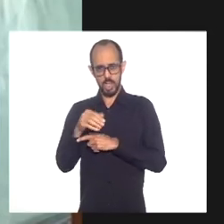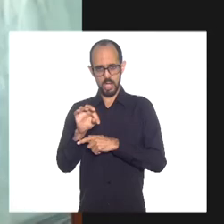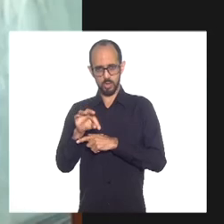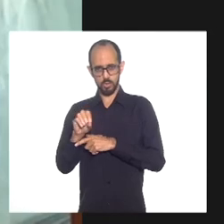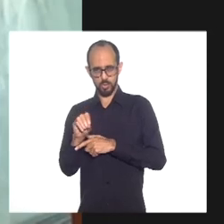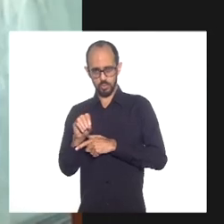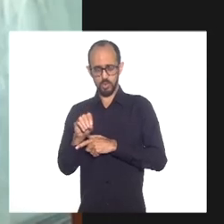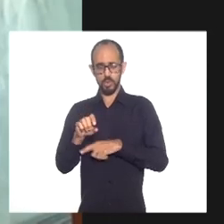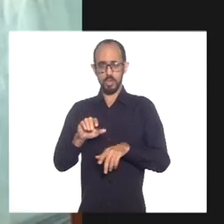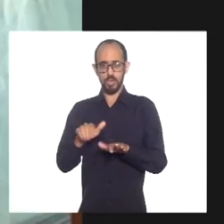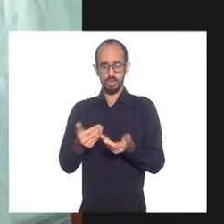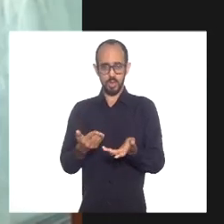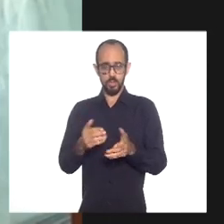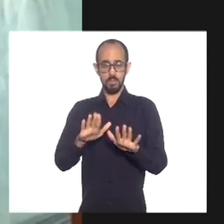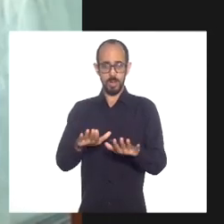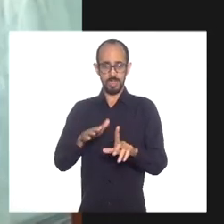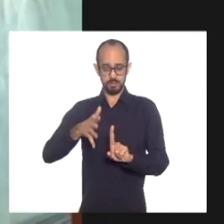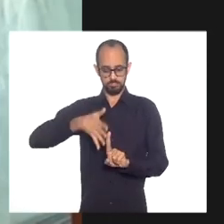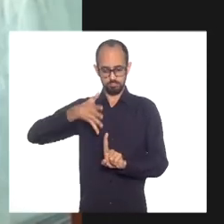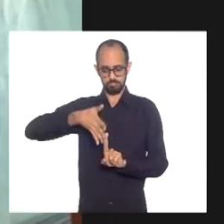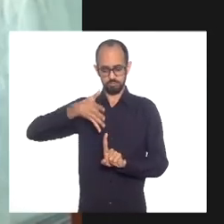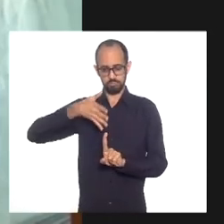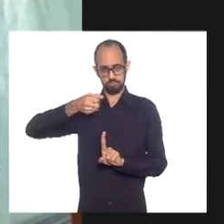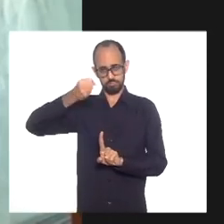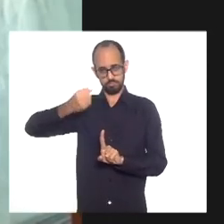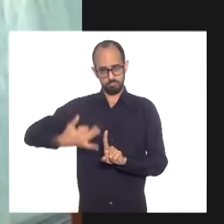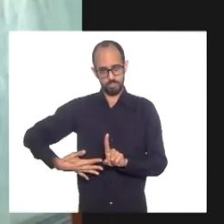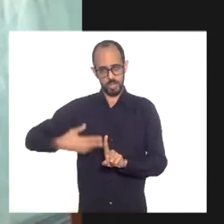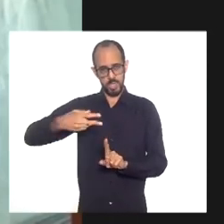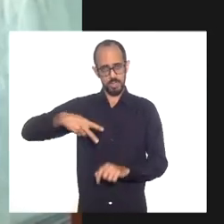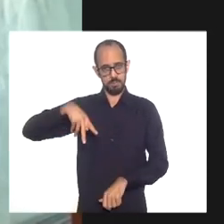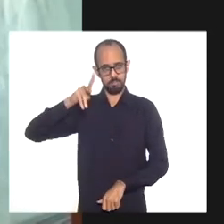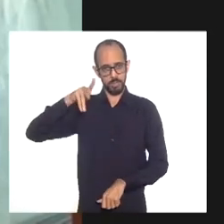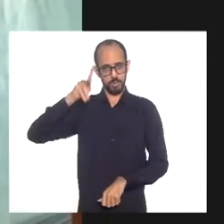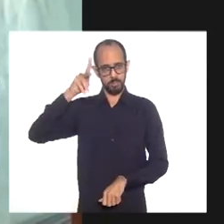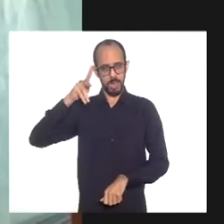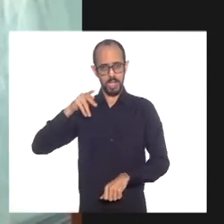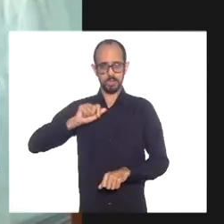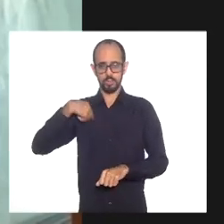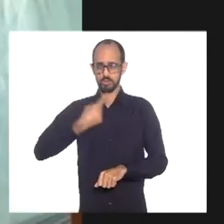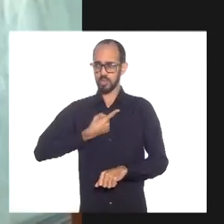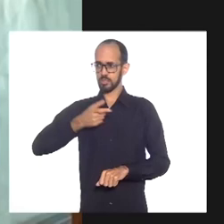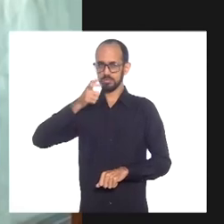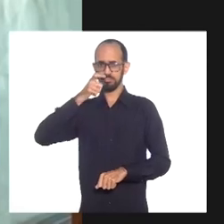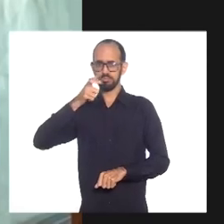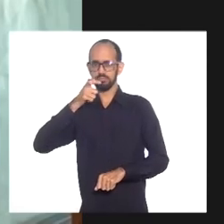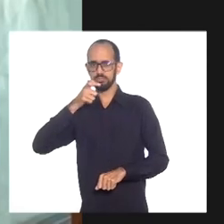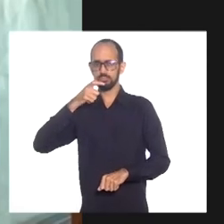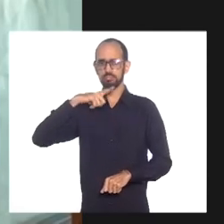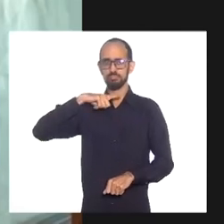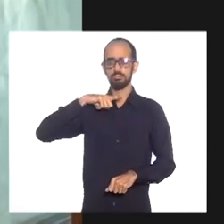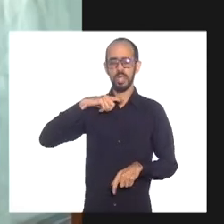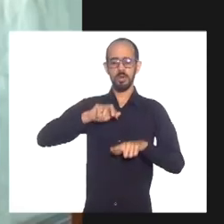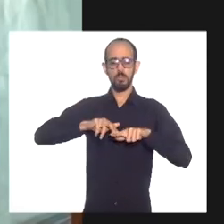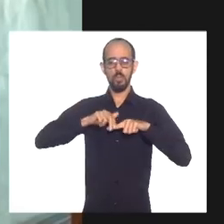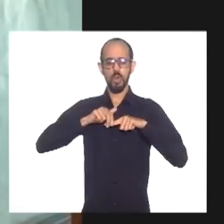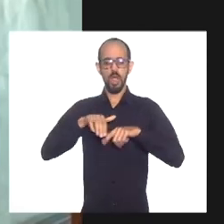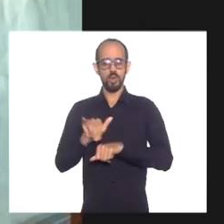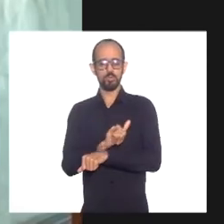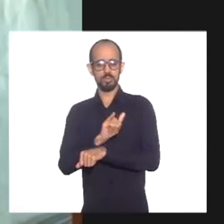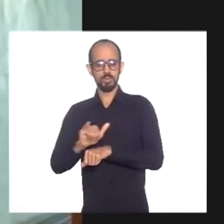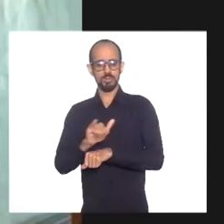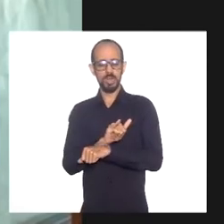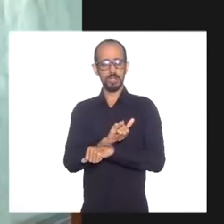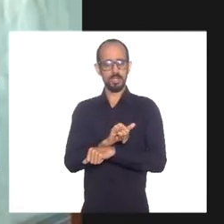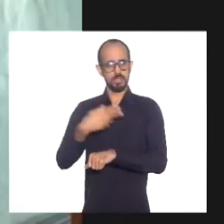mas a fala da Petrobras também nos chamou a atenção em virtude de uma estratégia